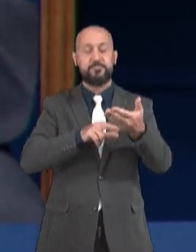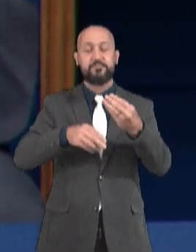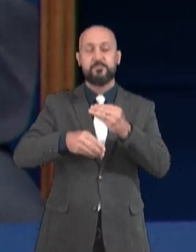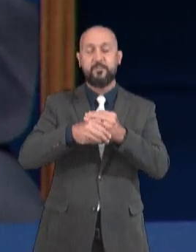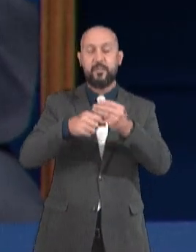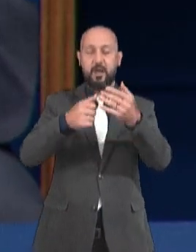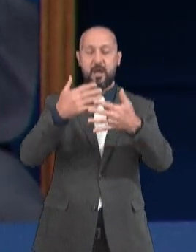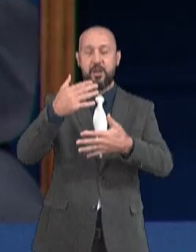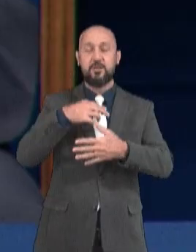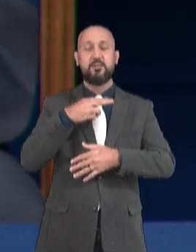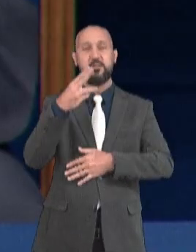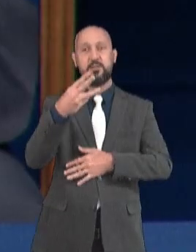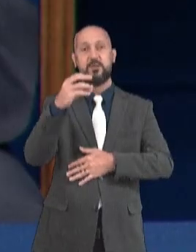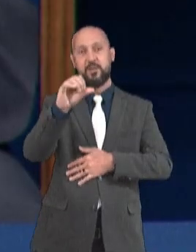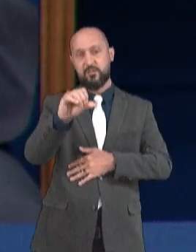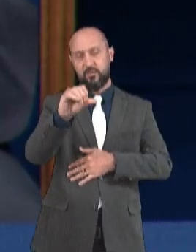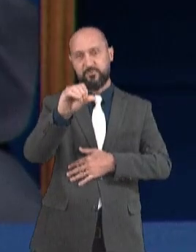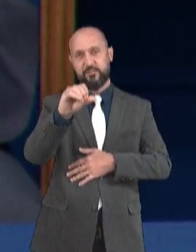acrescenta dispositivos da lei